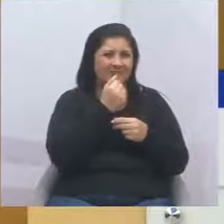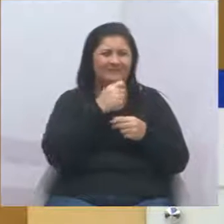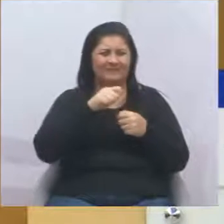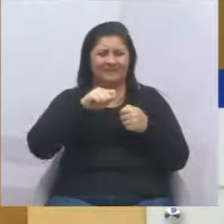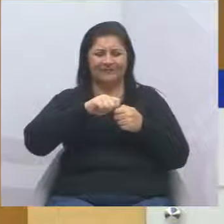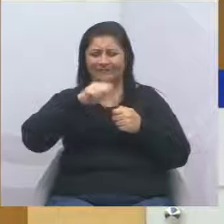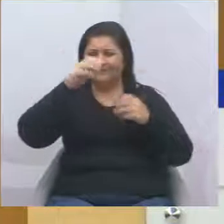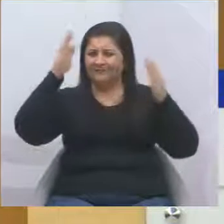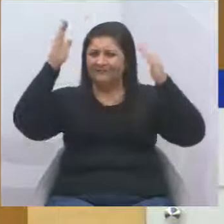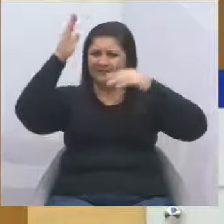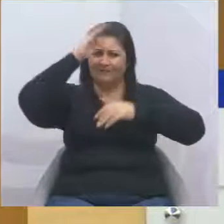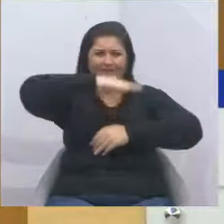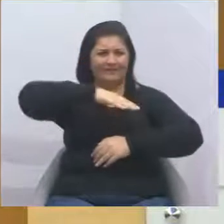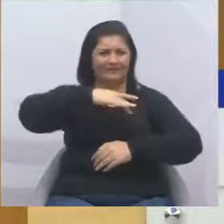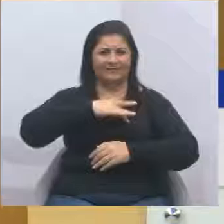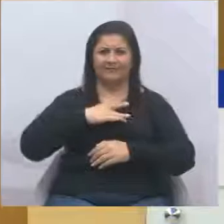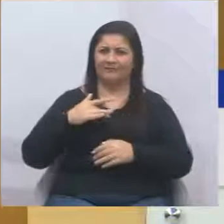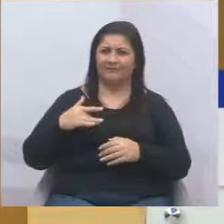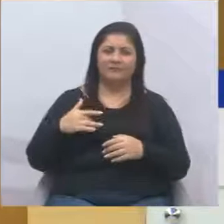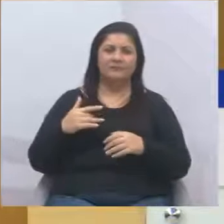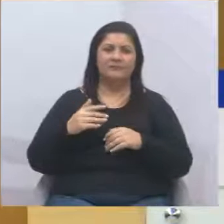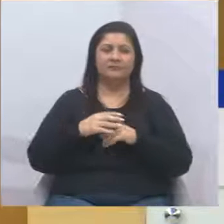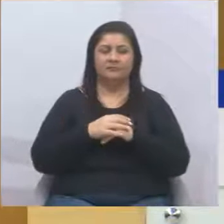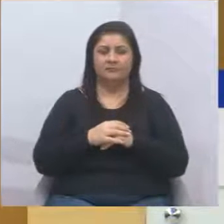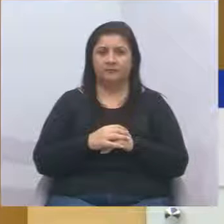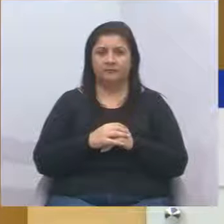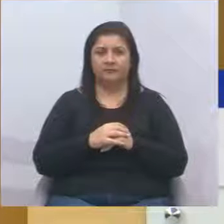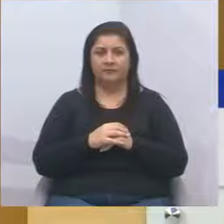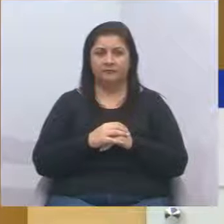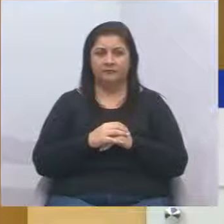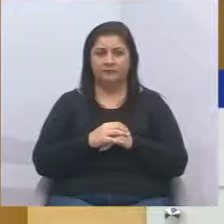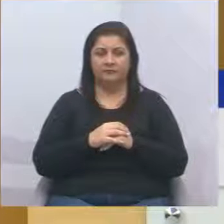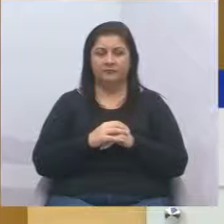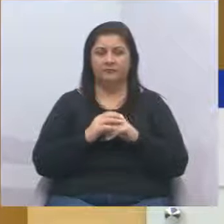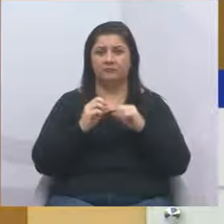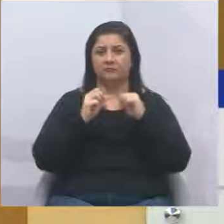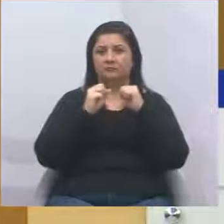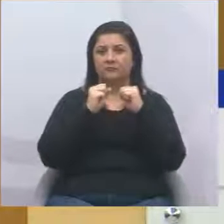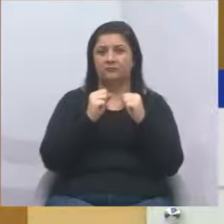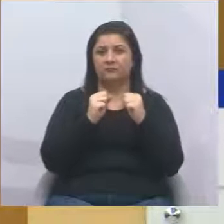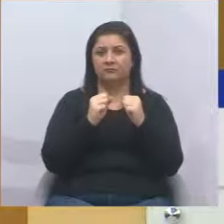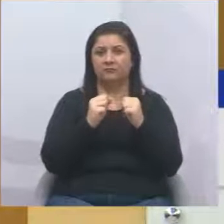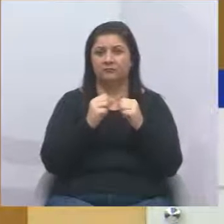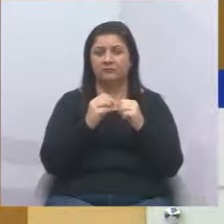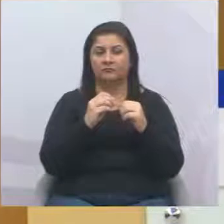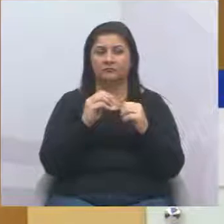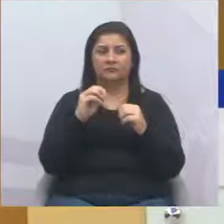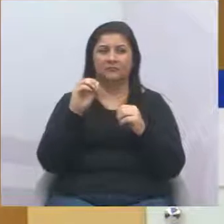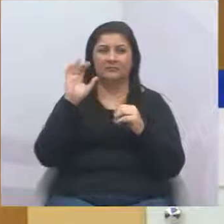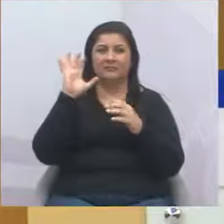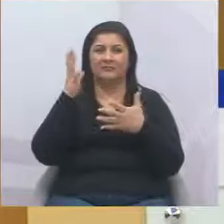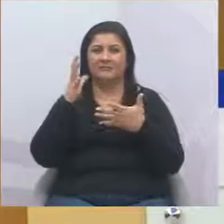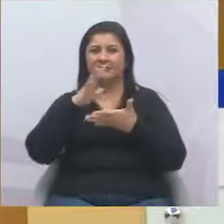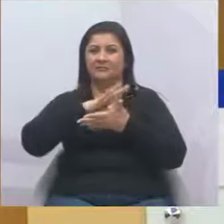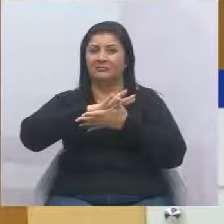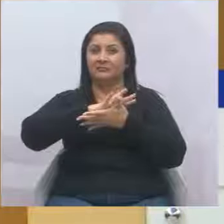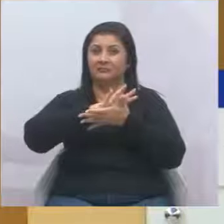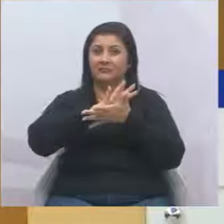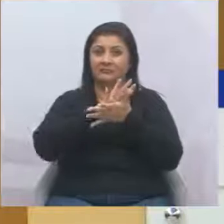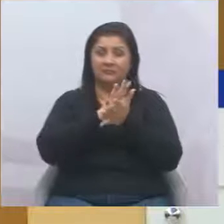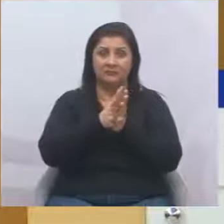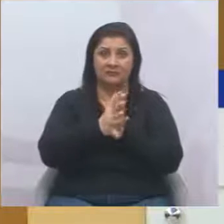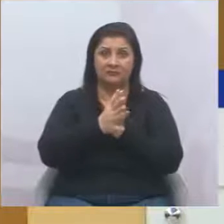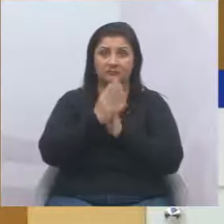a sua saúde e vitalidade. São ainda aquelas que podem concorrer para a degeneração física ou mental,